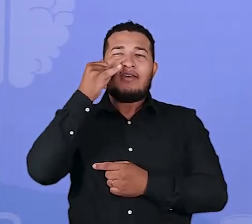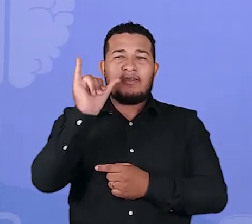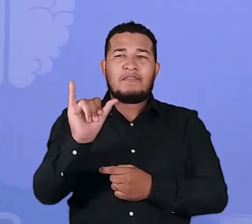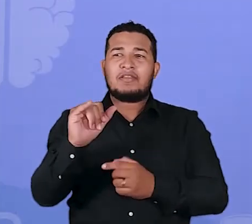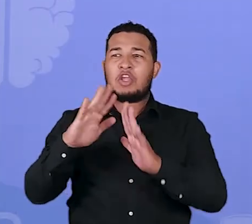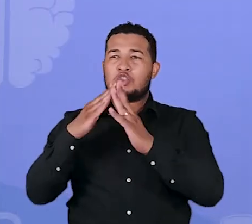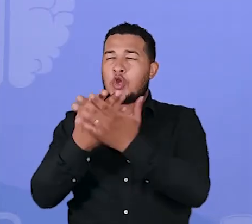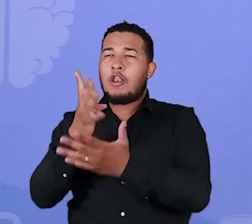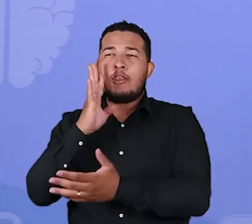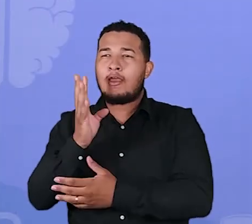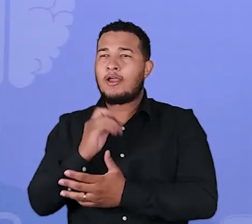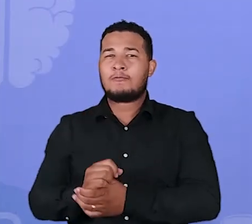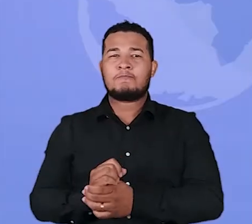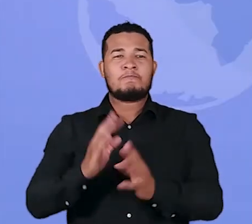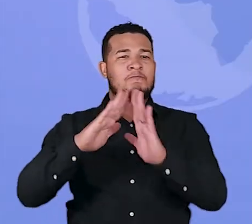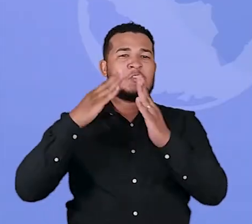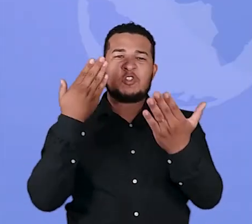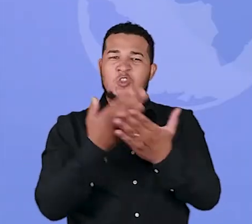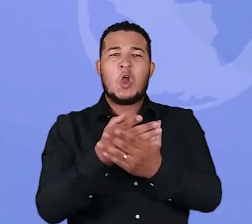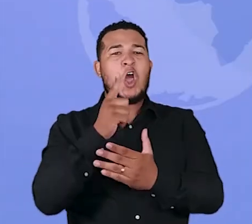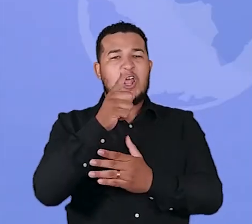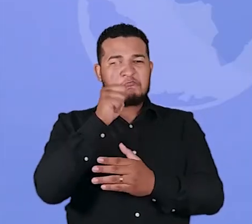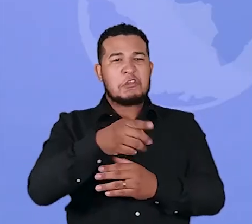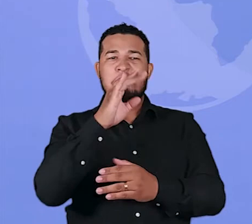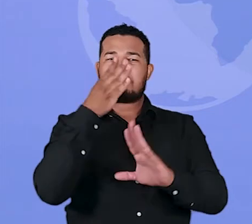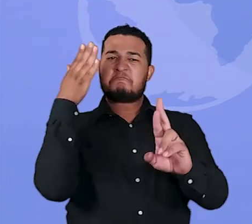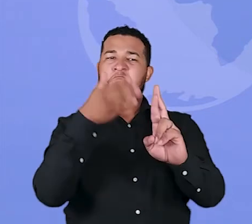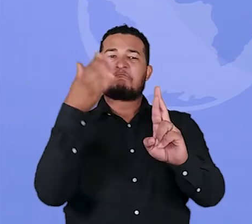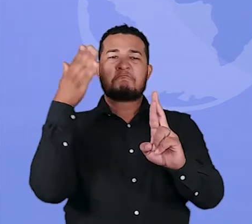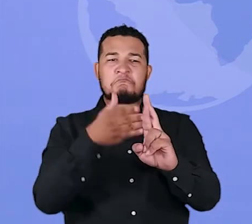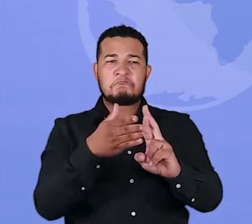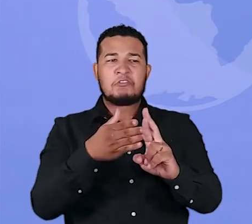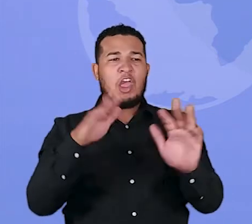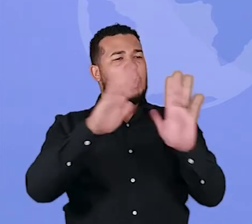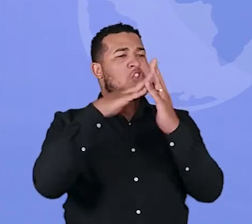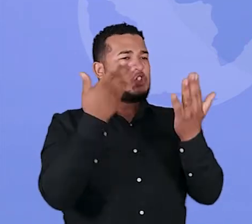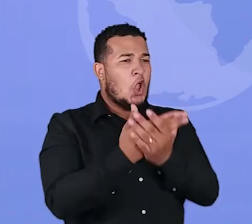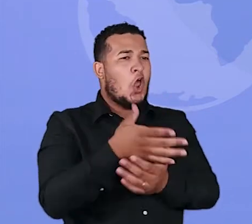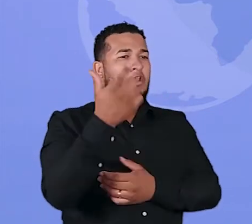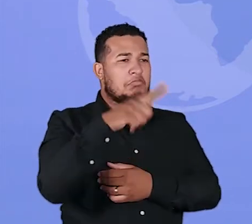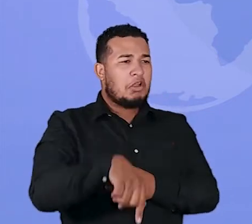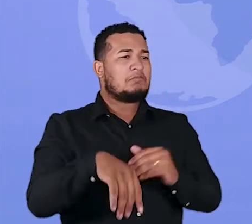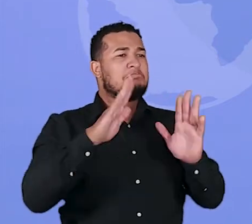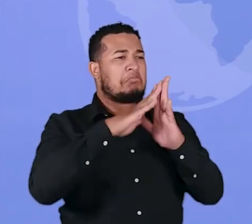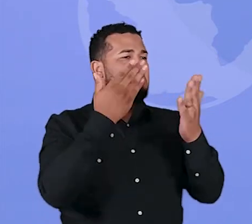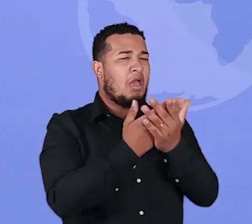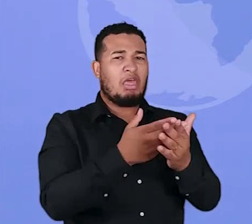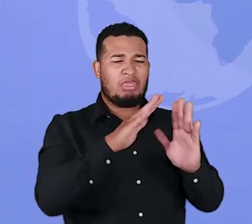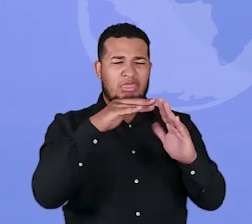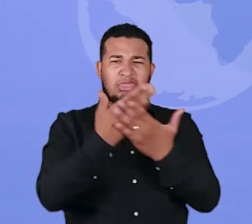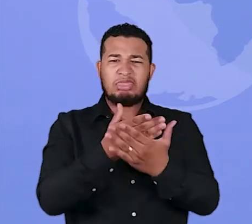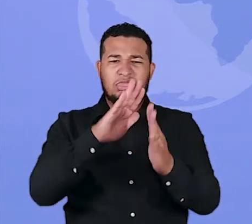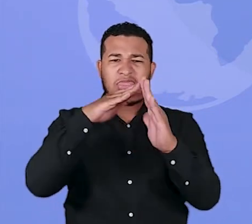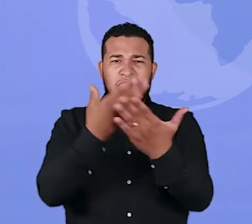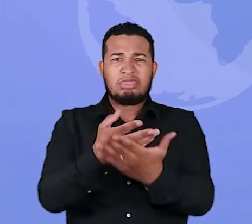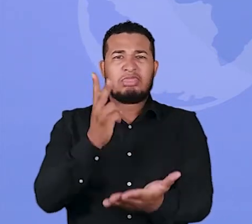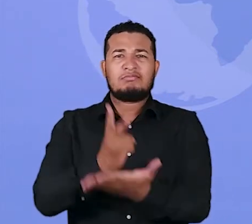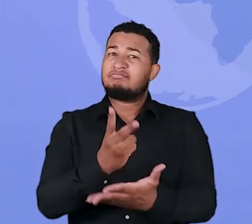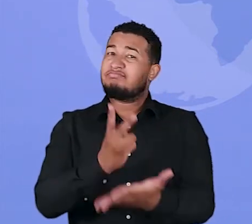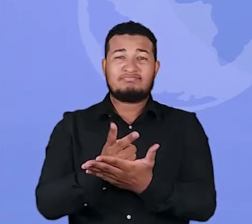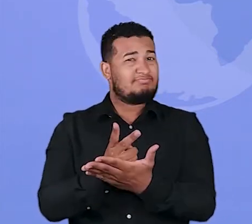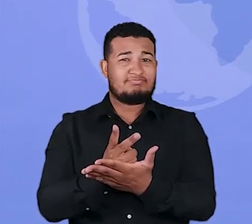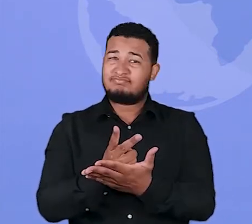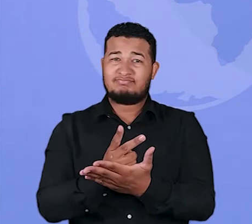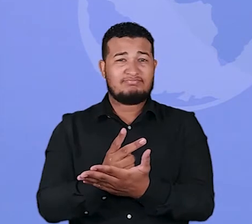aí, essa escola é muito legal, essa escola é uma instituição referência em todo o Brasil. Então você vai ficar